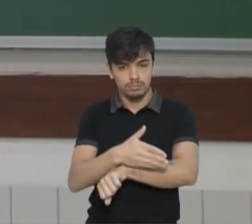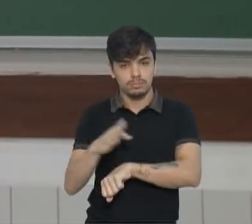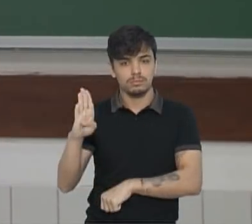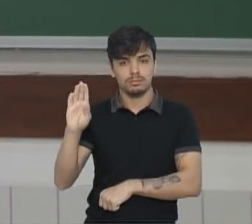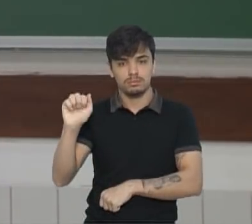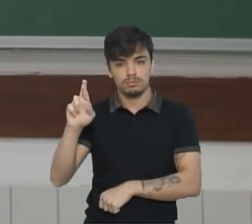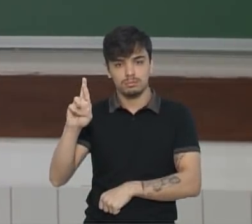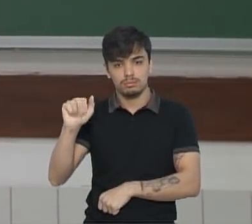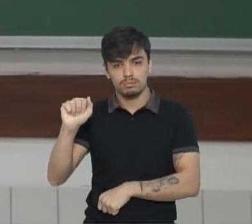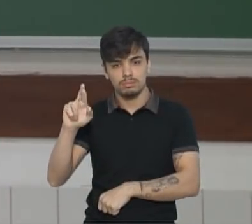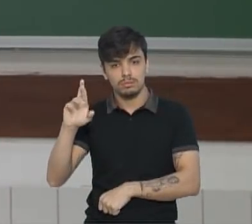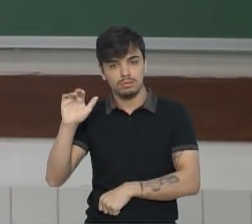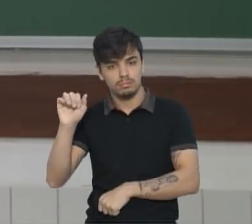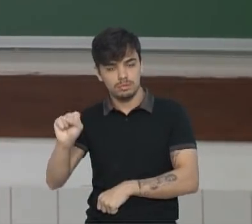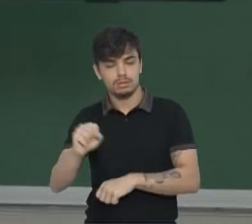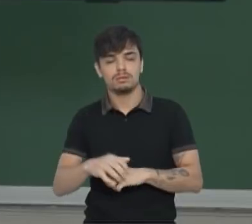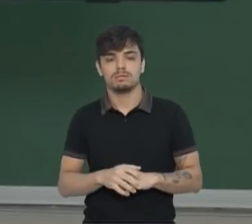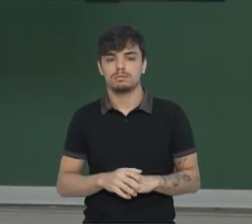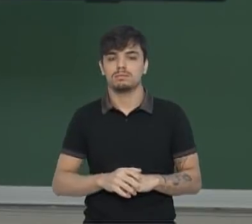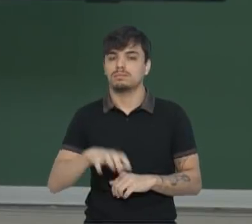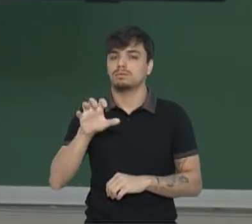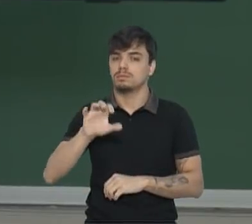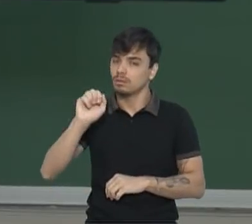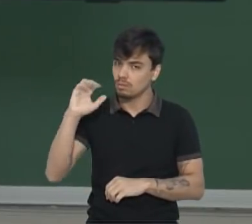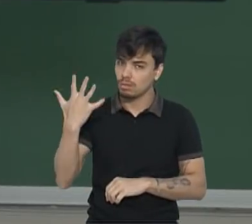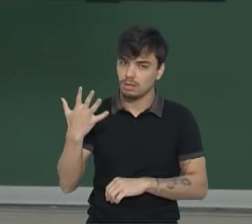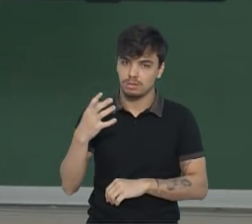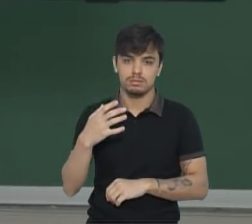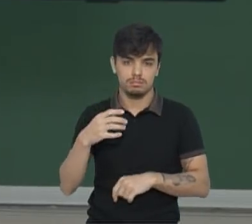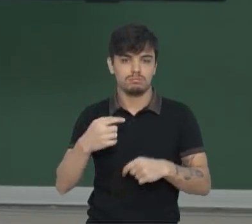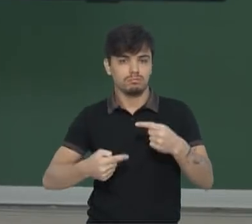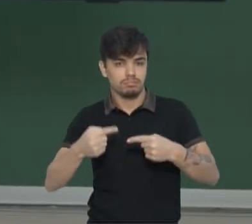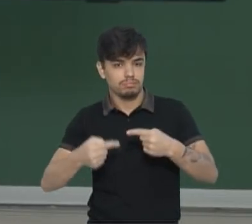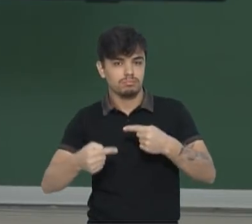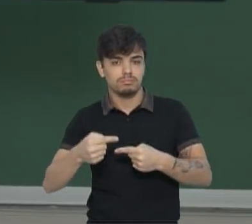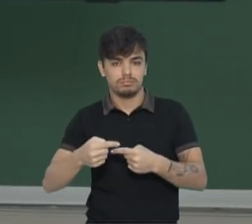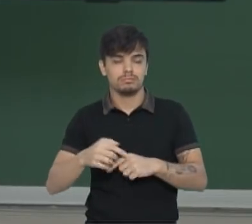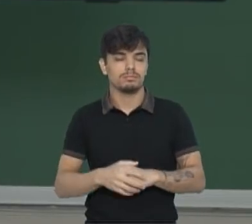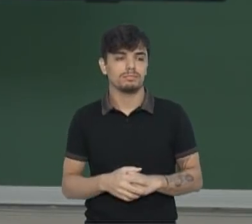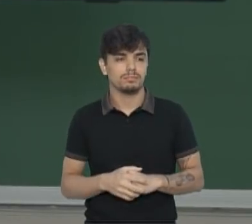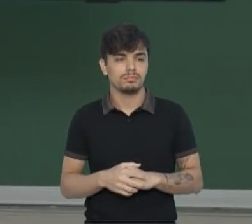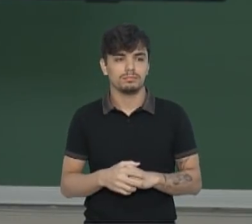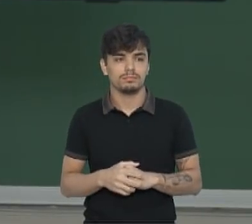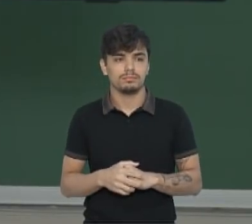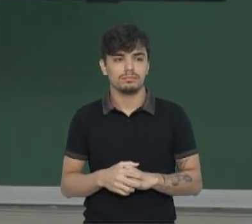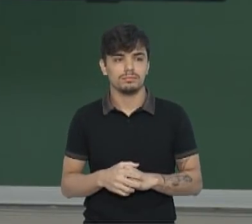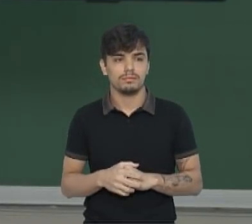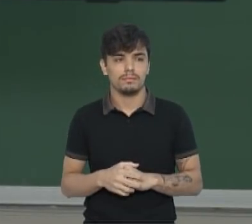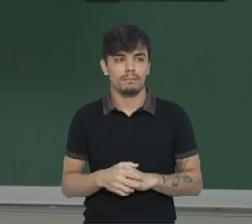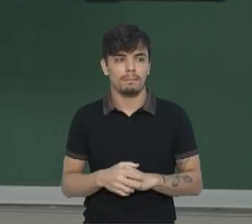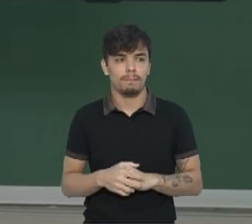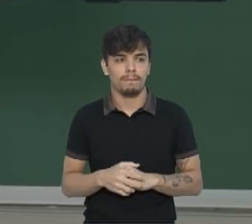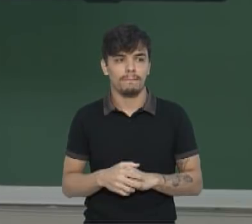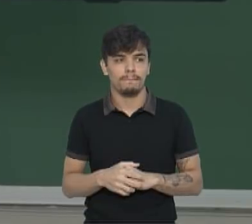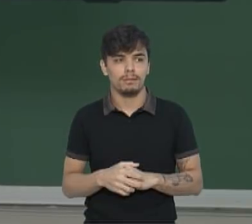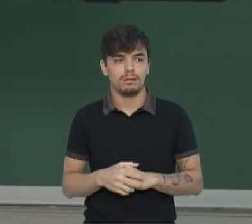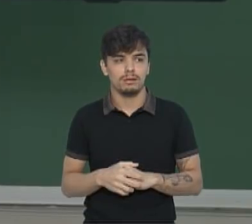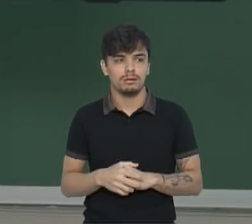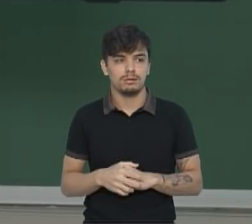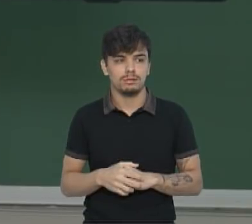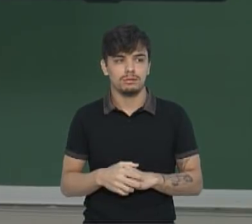do Império Romano. Então isso aqui vai estar na obra A Civilização do Ocidente Medieval, que é de 2005, página 24, do Jacques